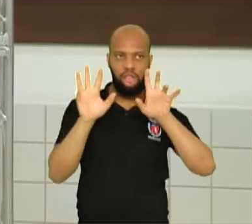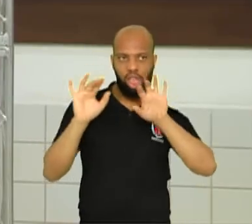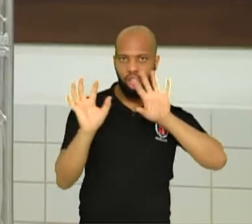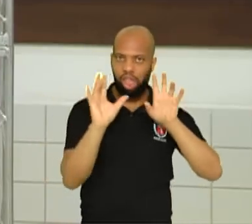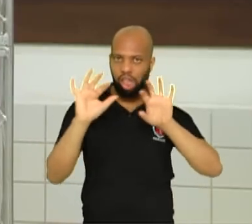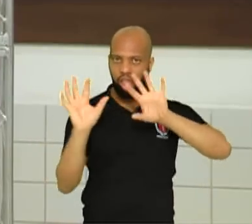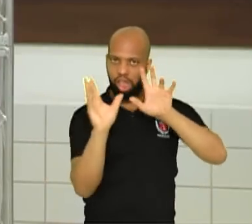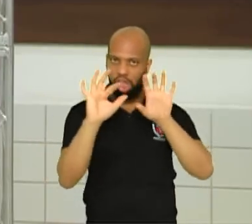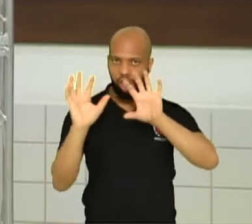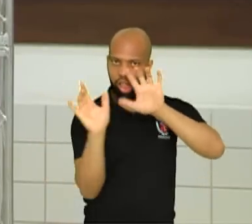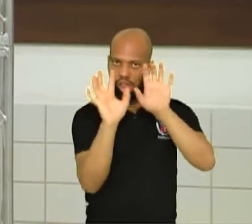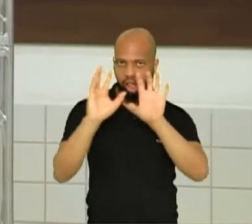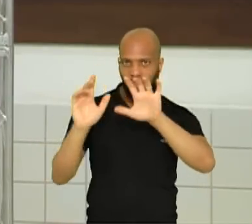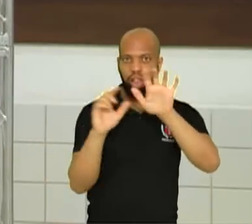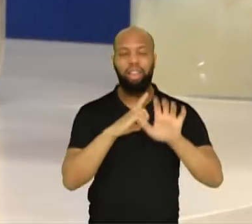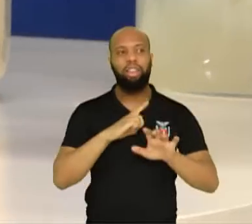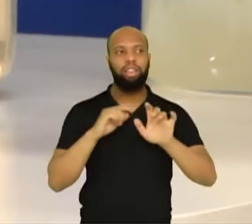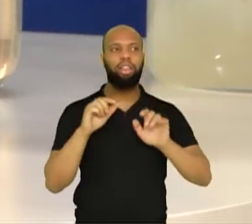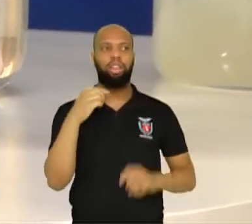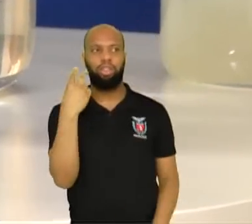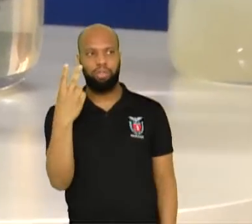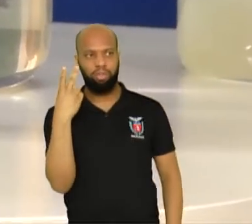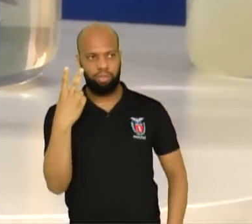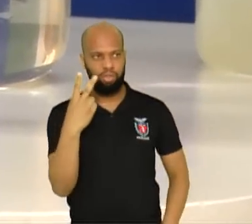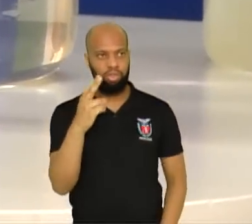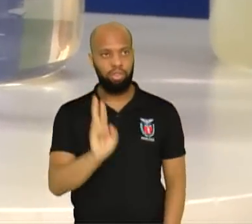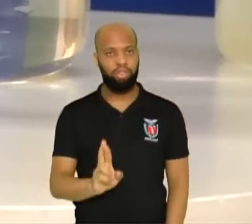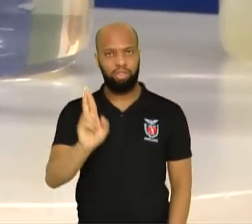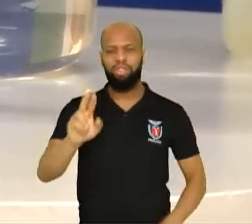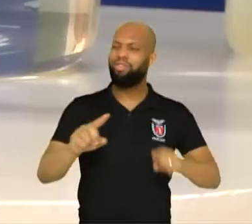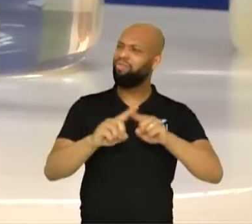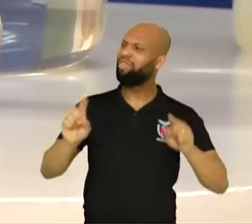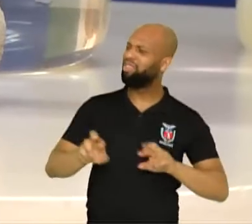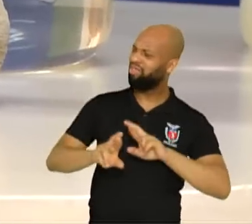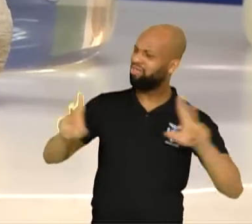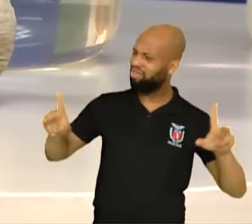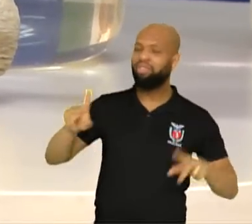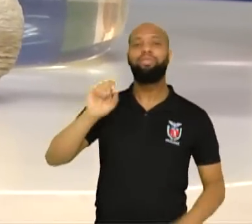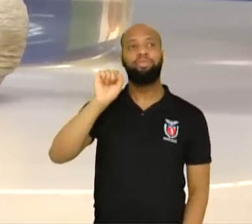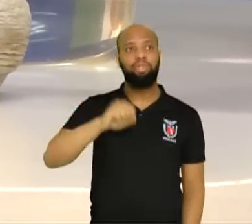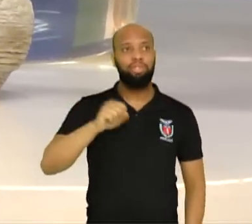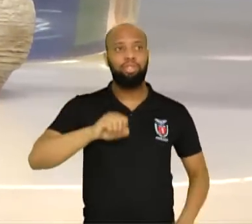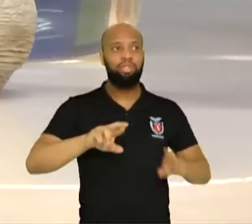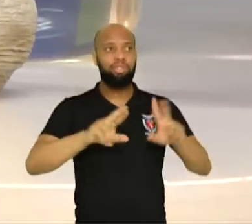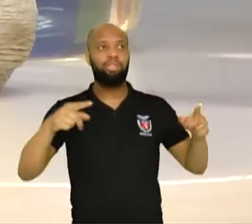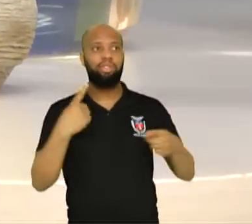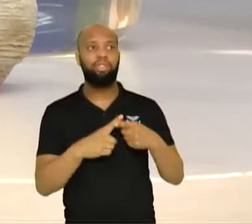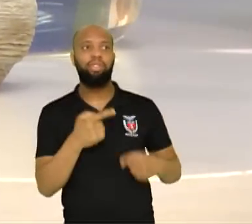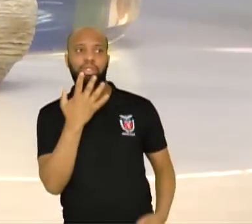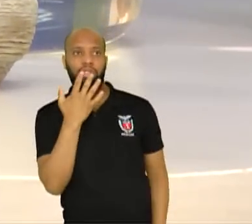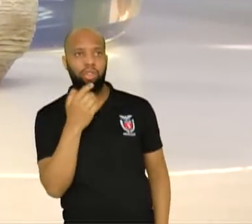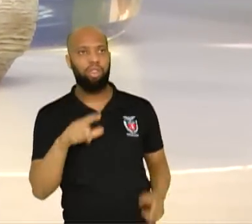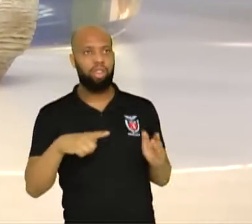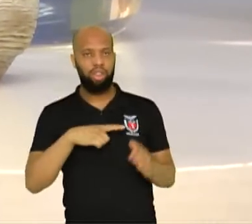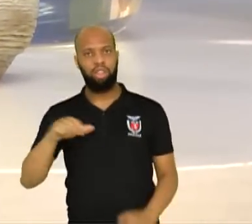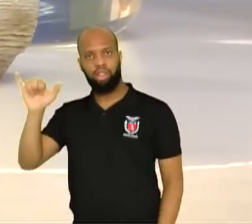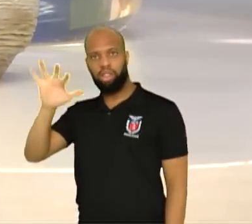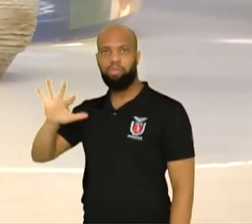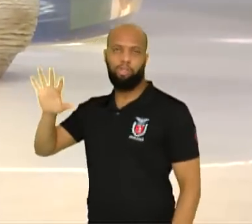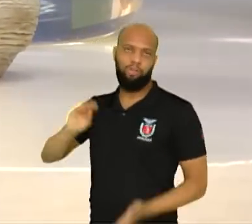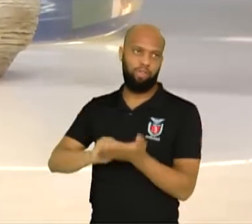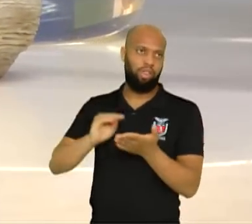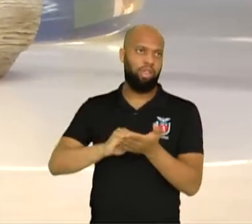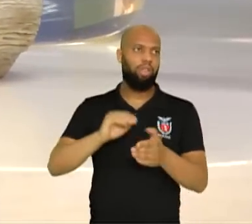representantes, esses dois caras aqui. Ah, mas está diferente, professora. Sim, ela não tem a coloração que tem na imagem